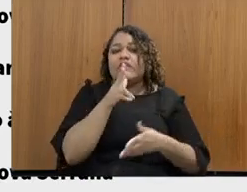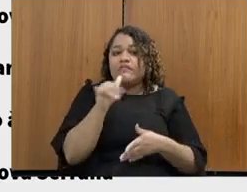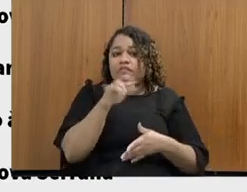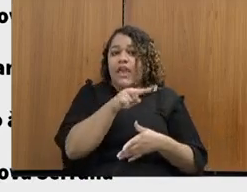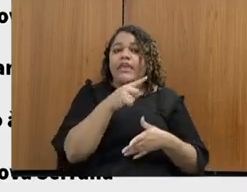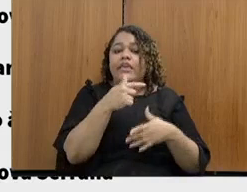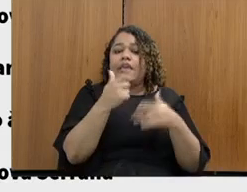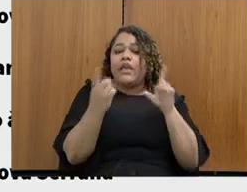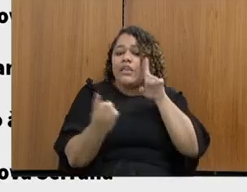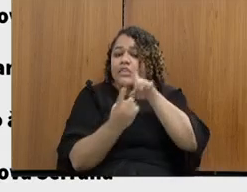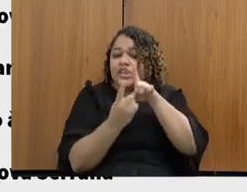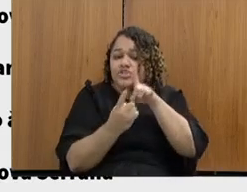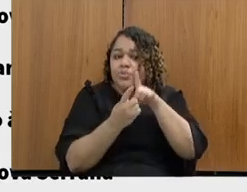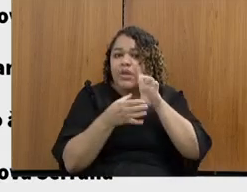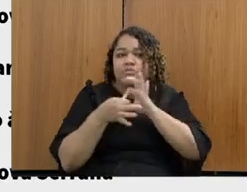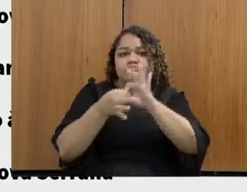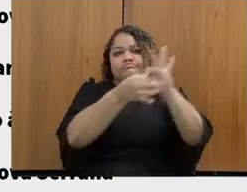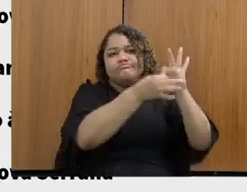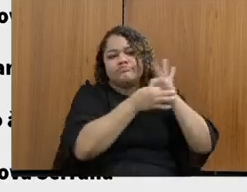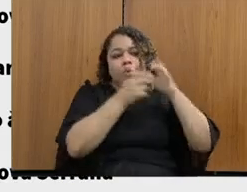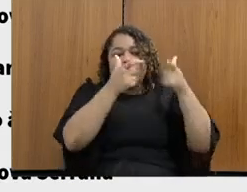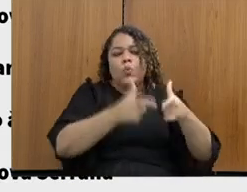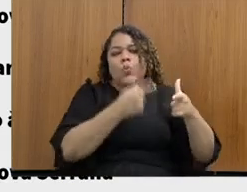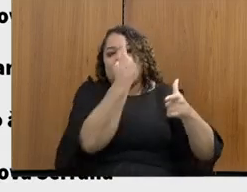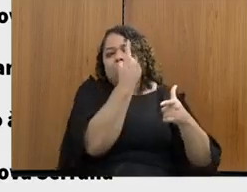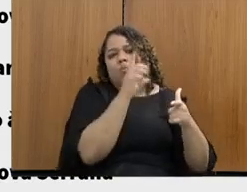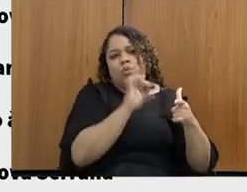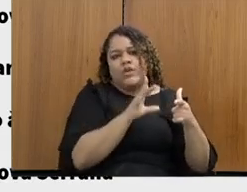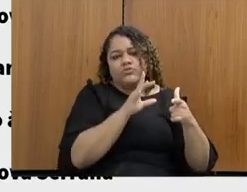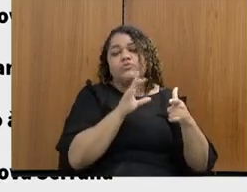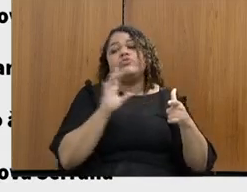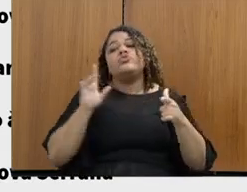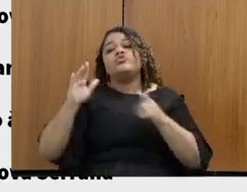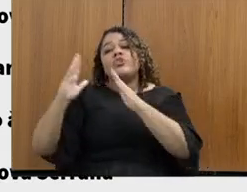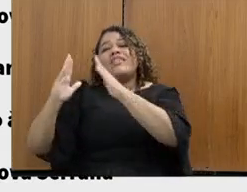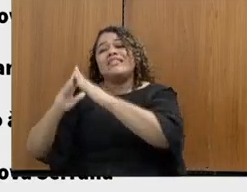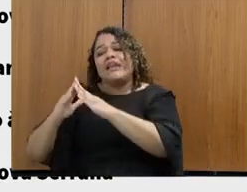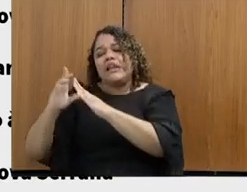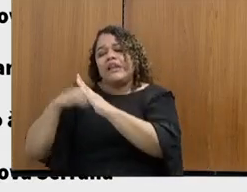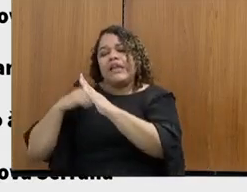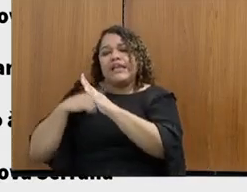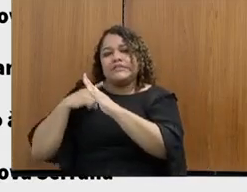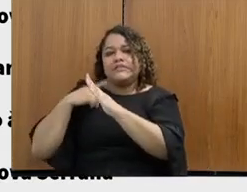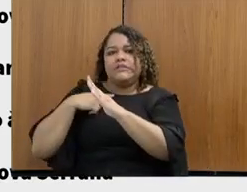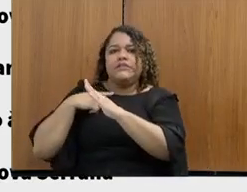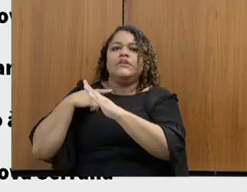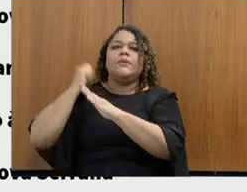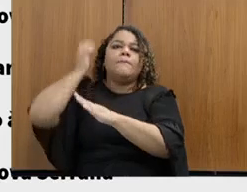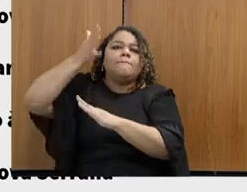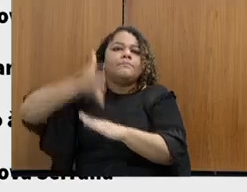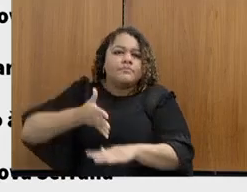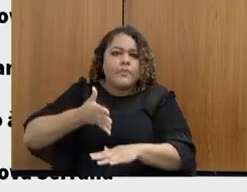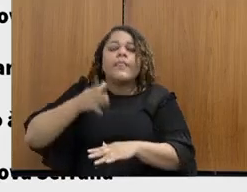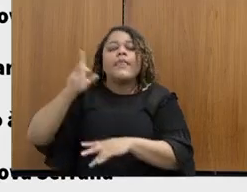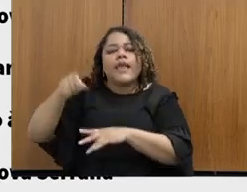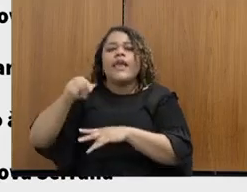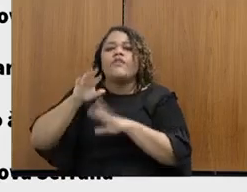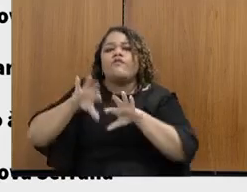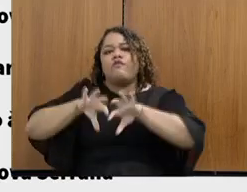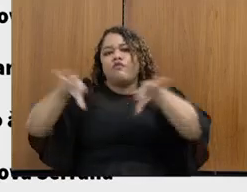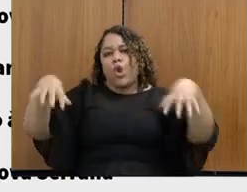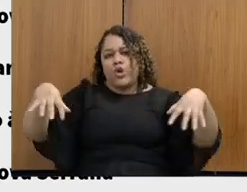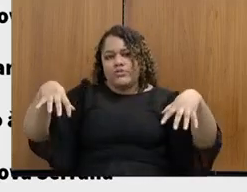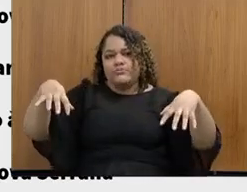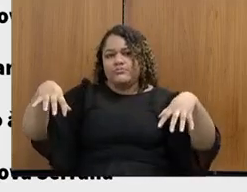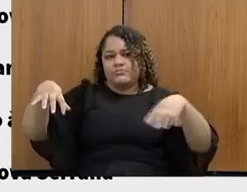é em um único local com exceção da delegacia de plantão para que se tenha aí uma facilidade de acesso ao cidadão